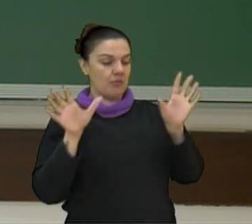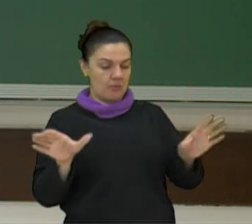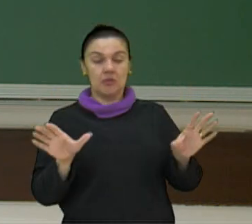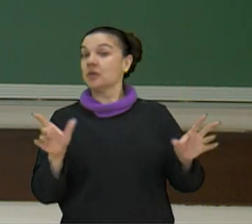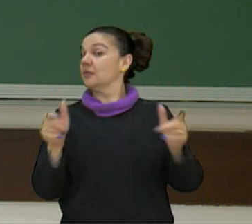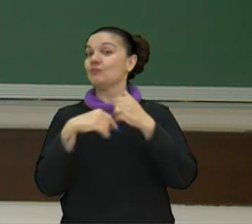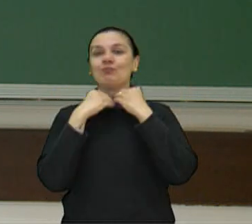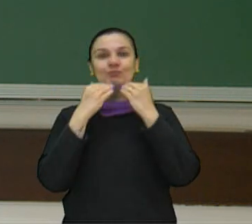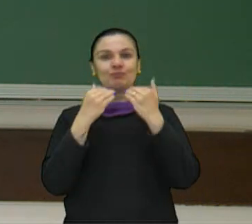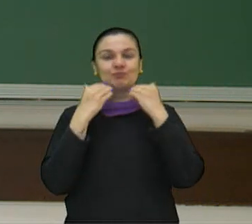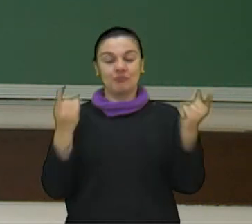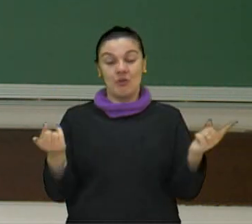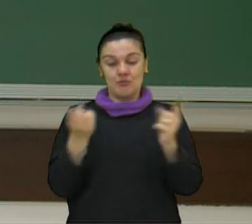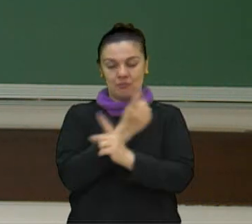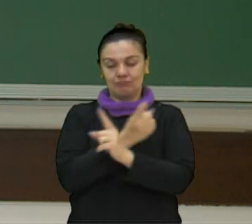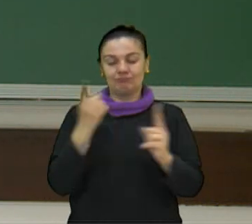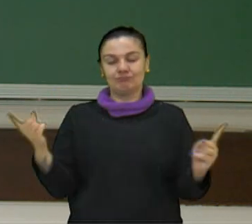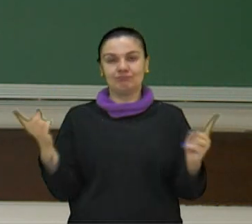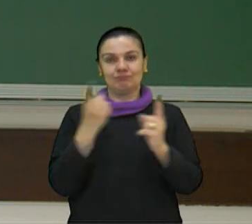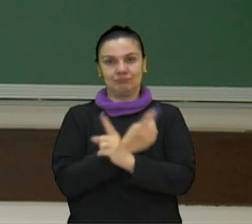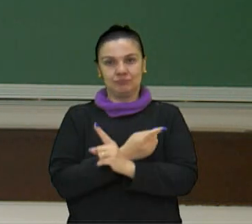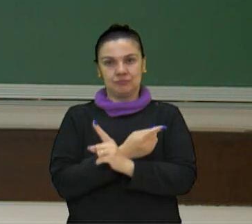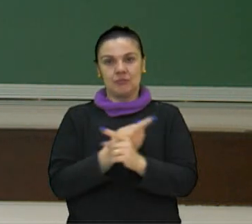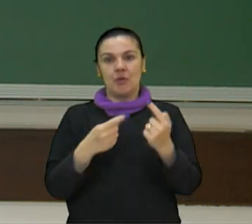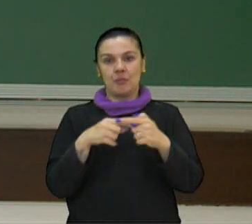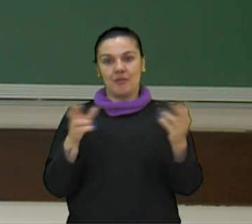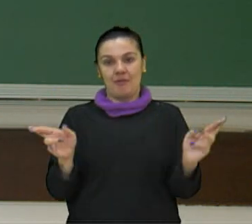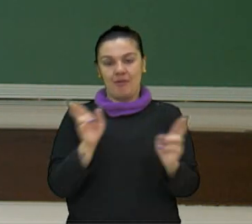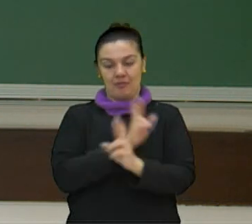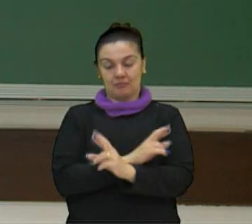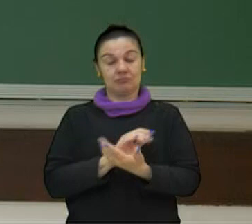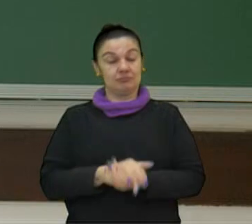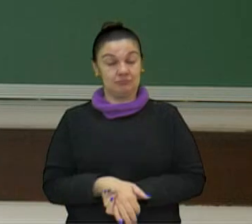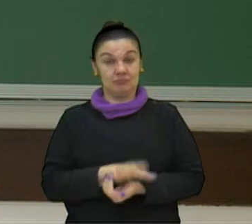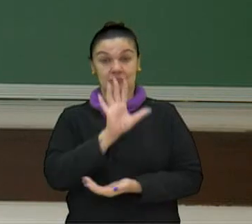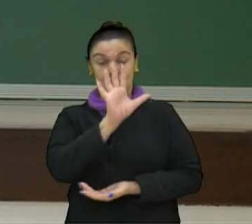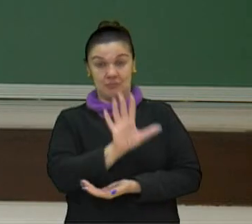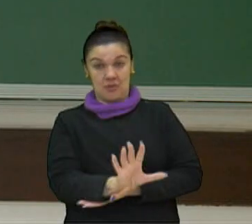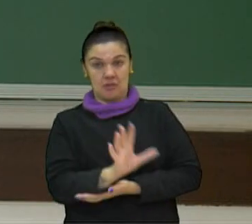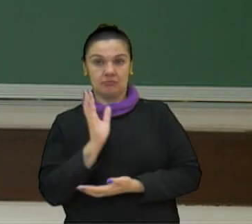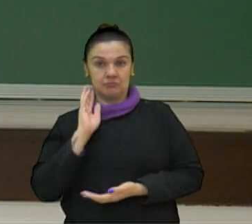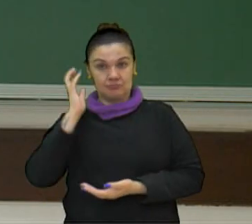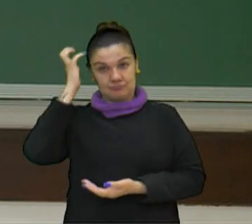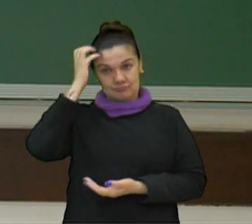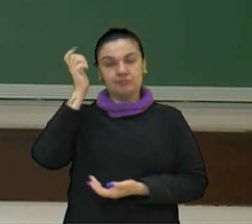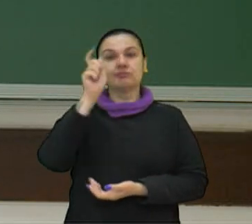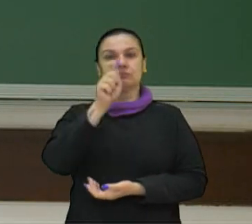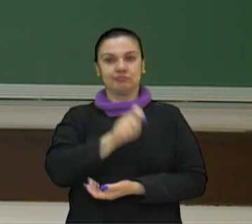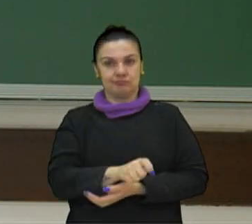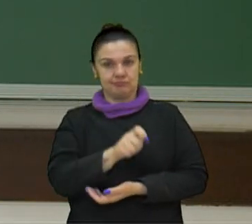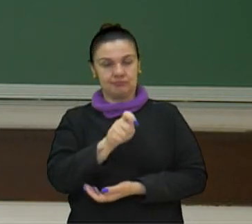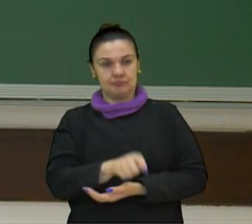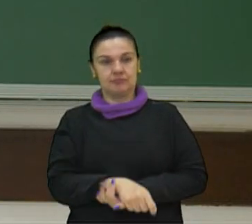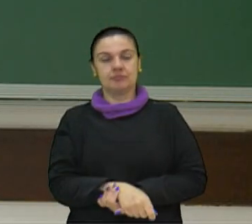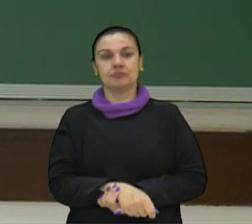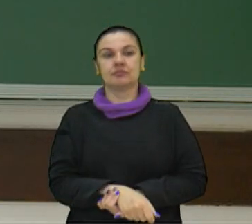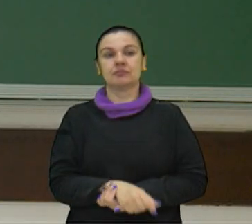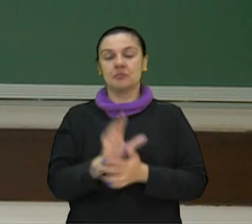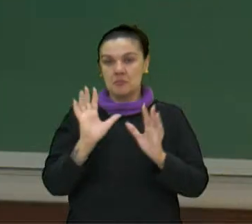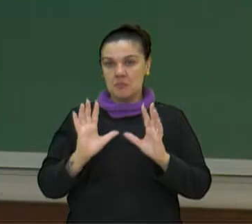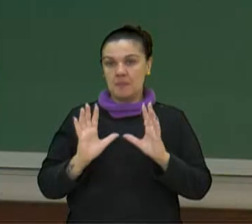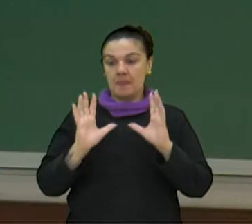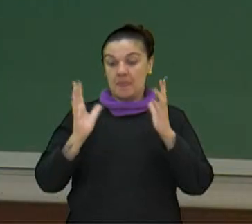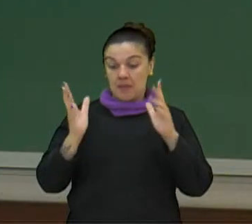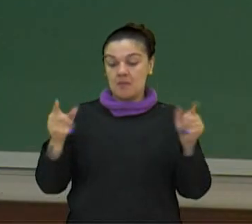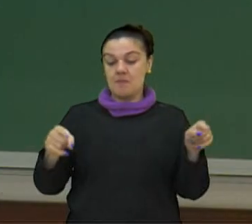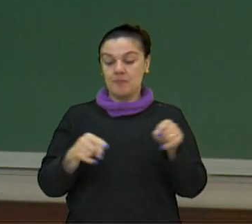como essas coisas interagirem pela relação de causa e efeito. Agora, para Spinoza, a